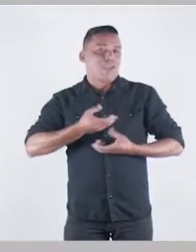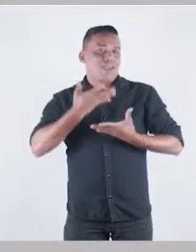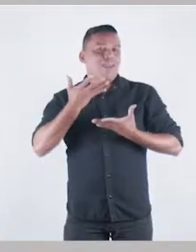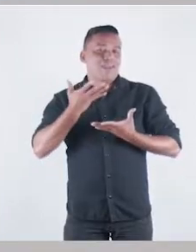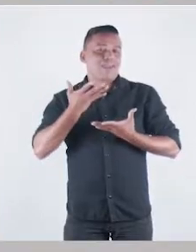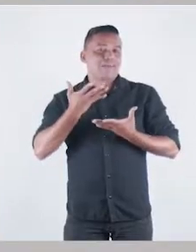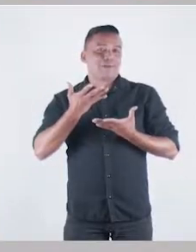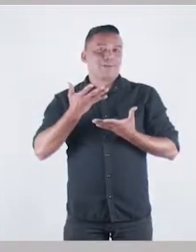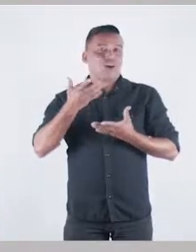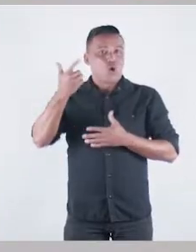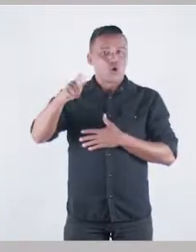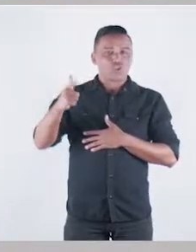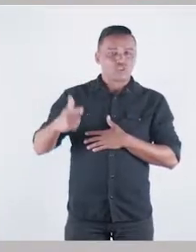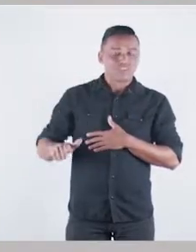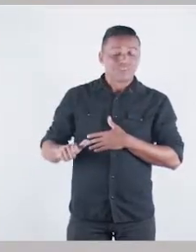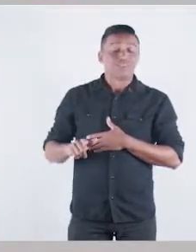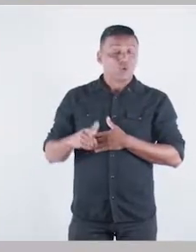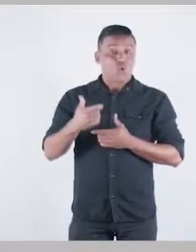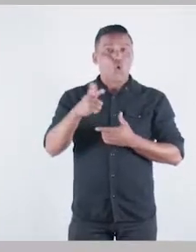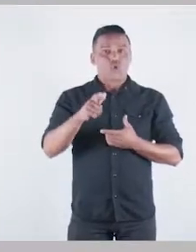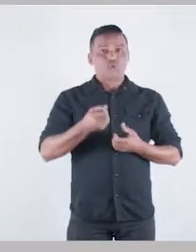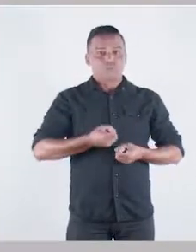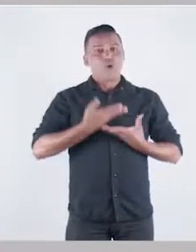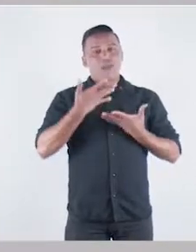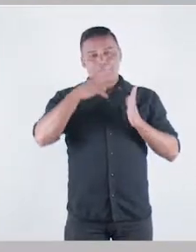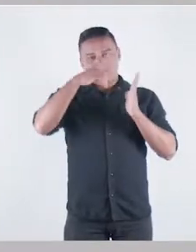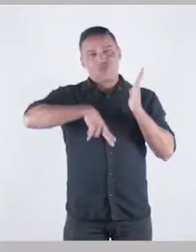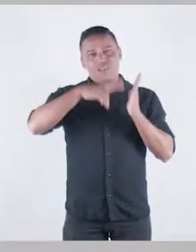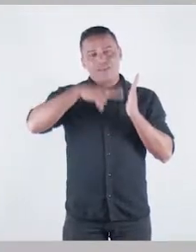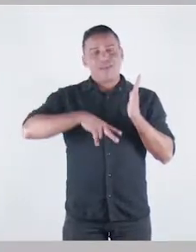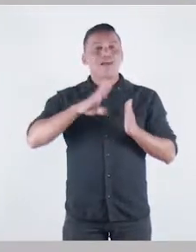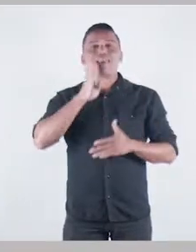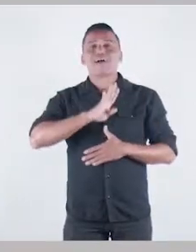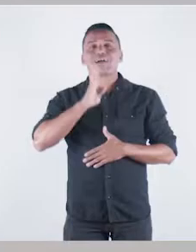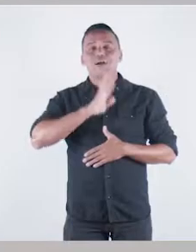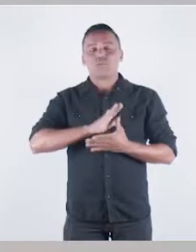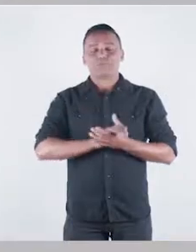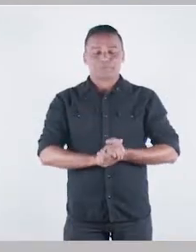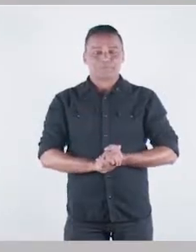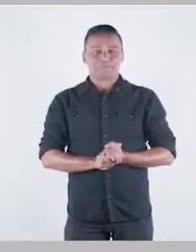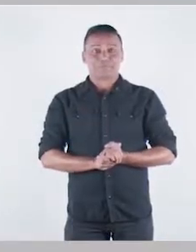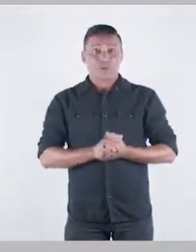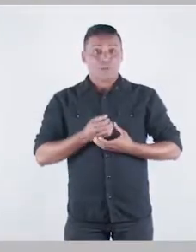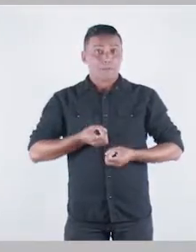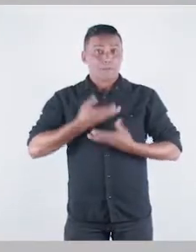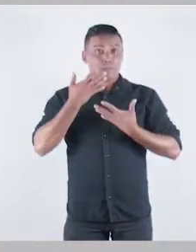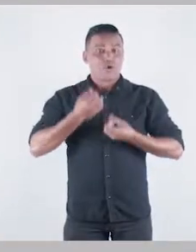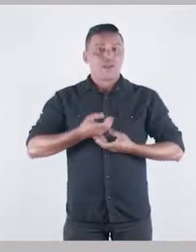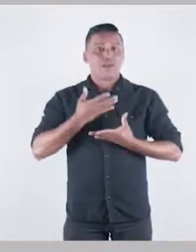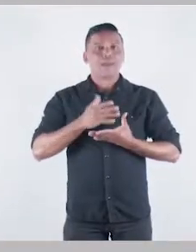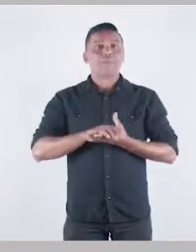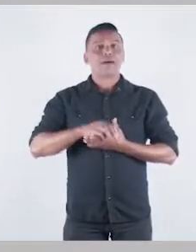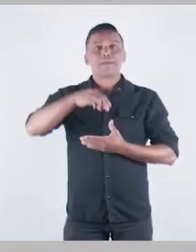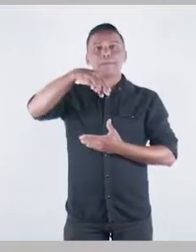tem um outro poema aqui que eu acho muito legal, que é um poema chamado Mim.